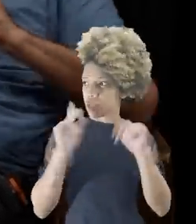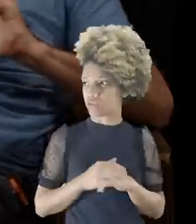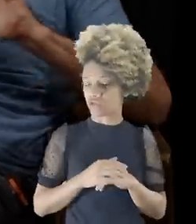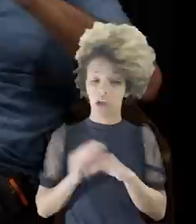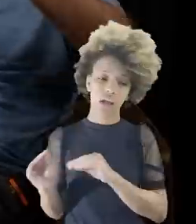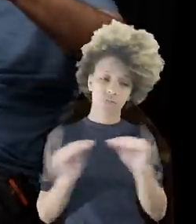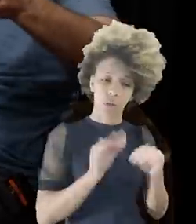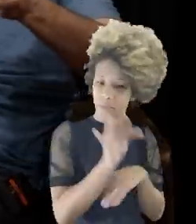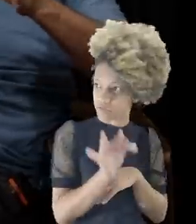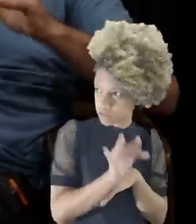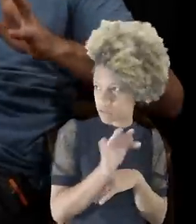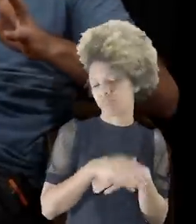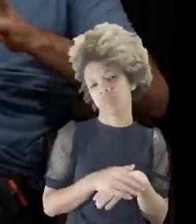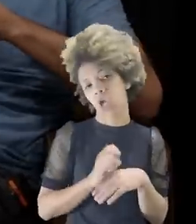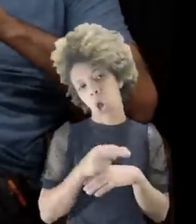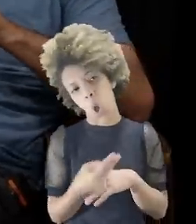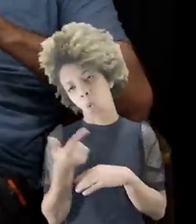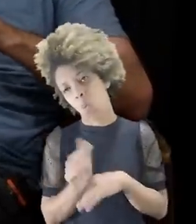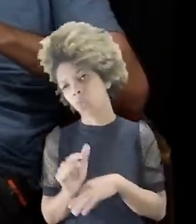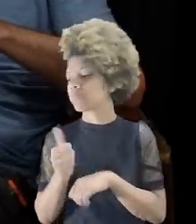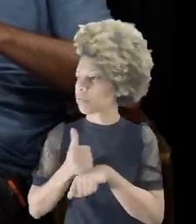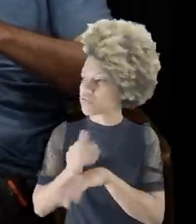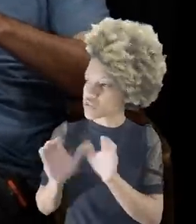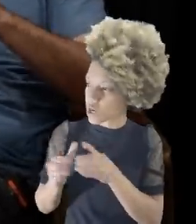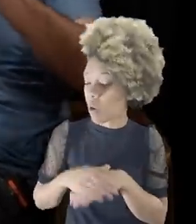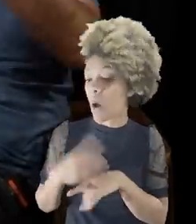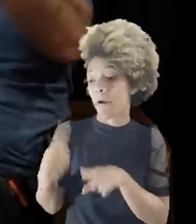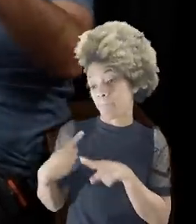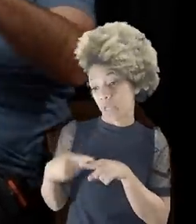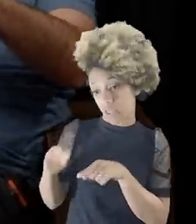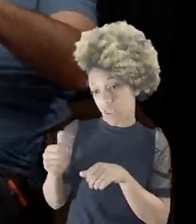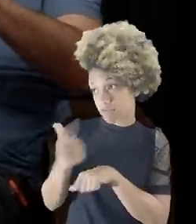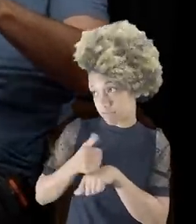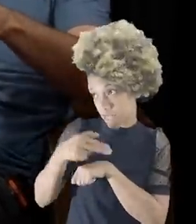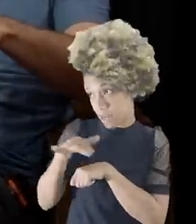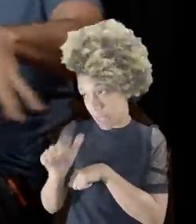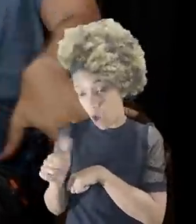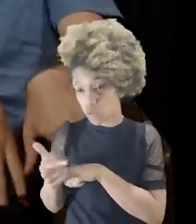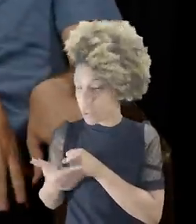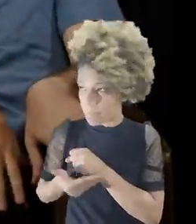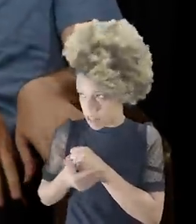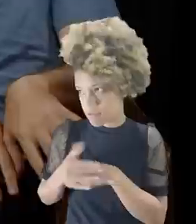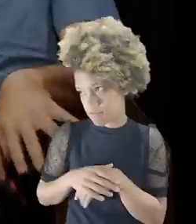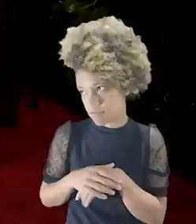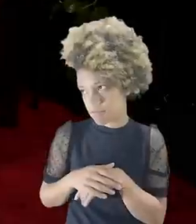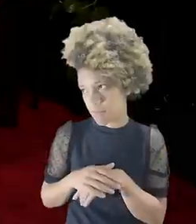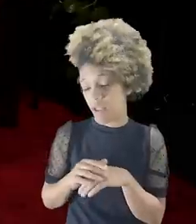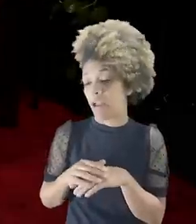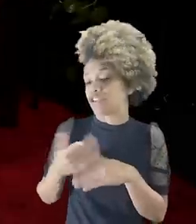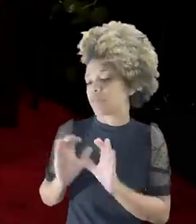eles vão para uma universidade ou vão para de algum outro time profissional porque esses times profissionais NBA Eles não têm uma base